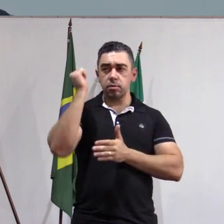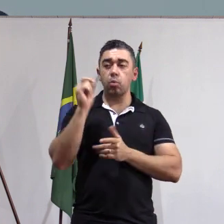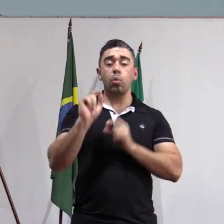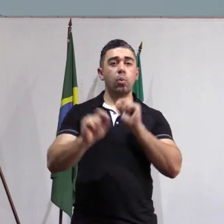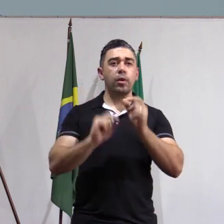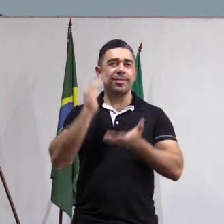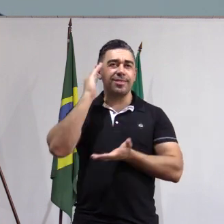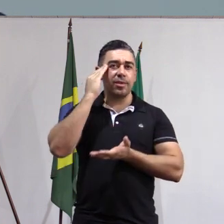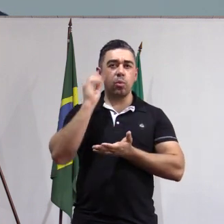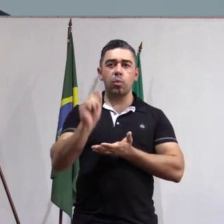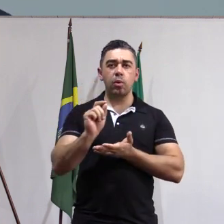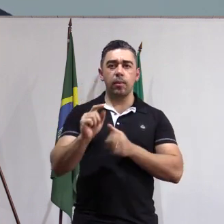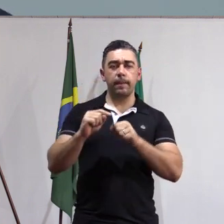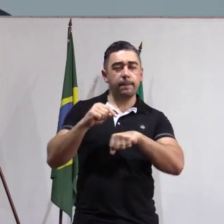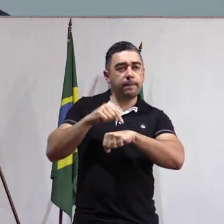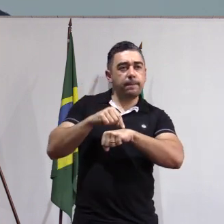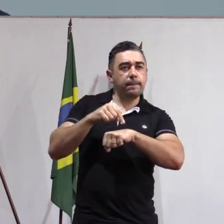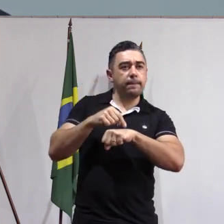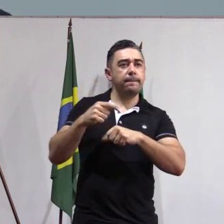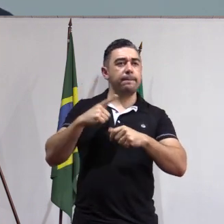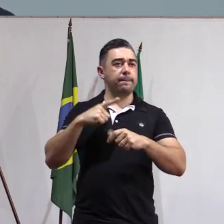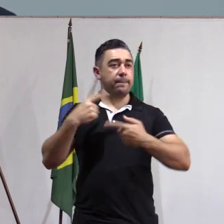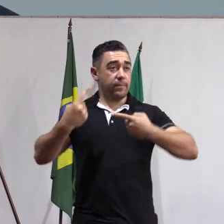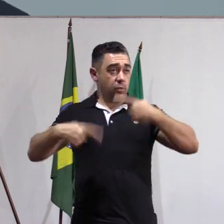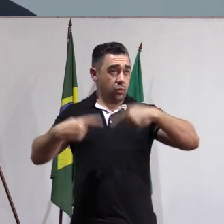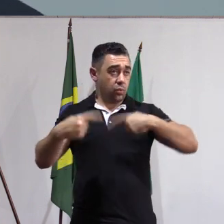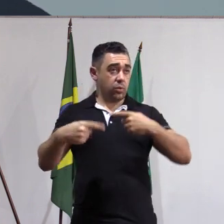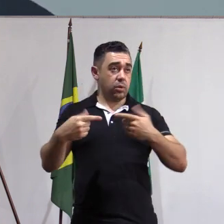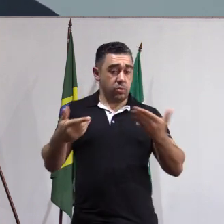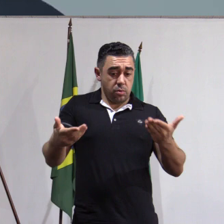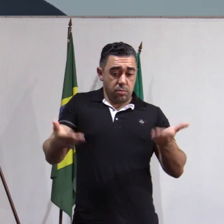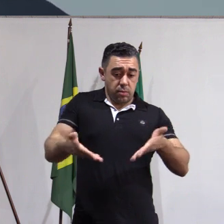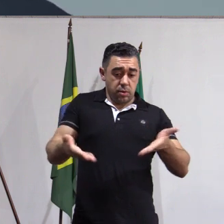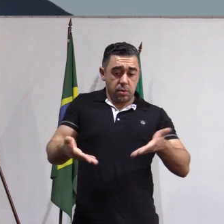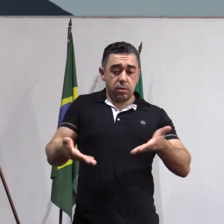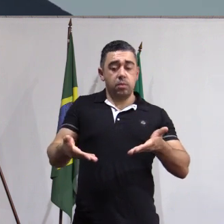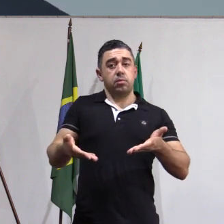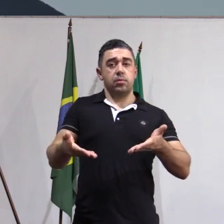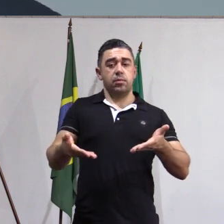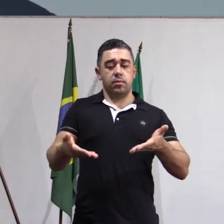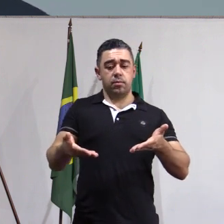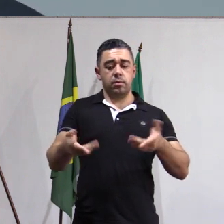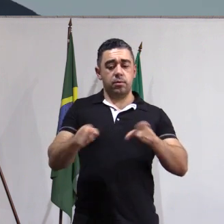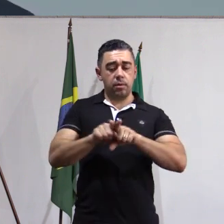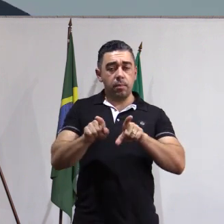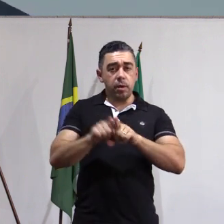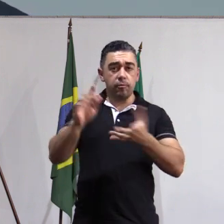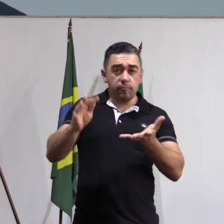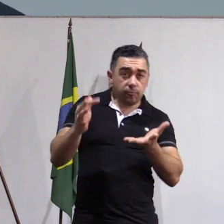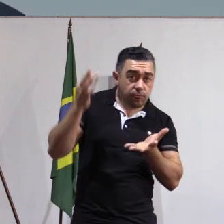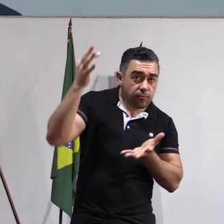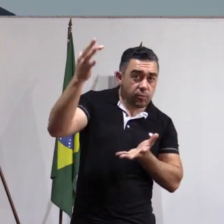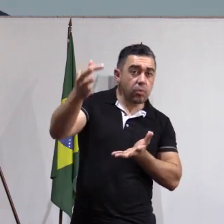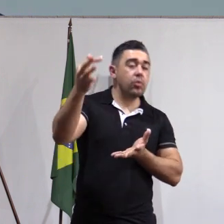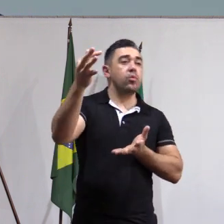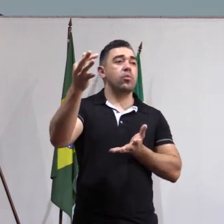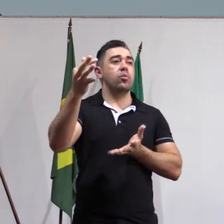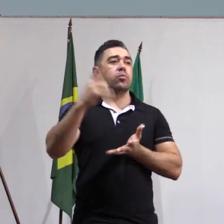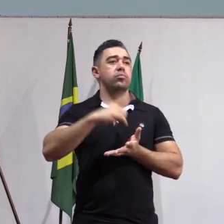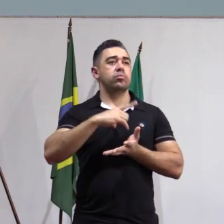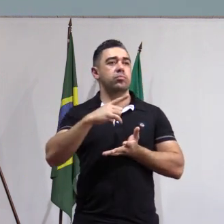que, nesse momento que se procura discutir o projeto do presente e procura discutir o projeto do futuro,